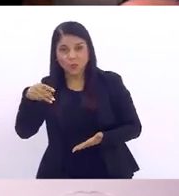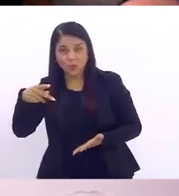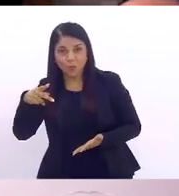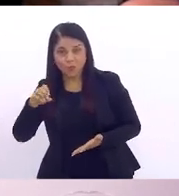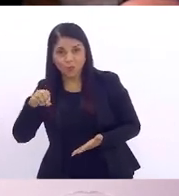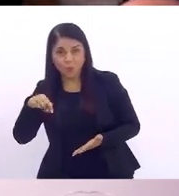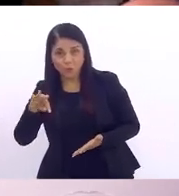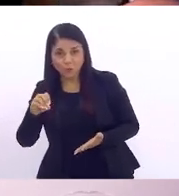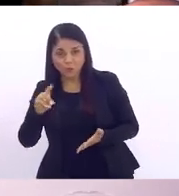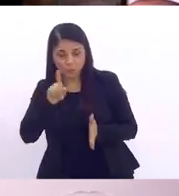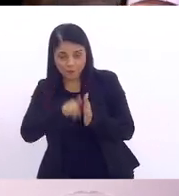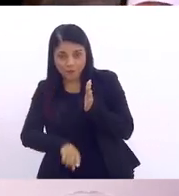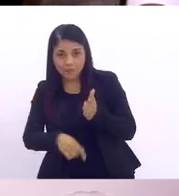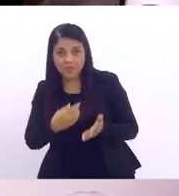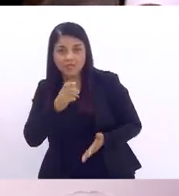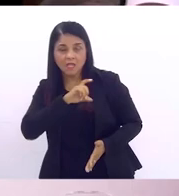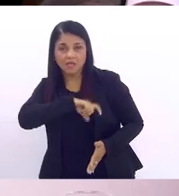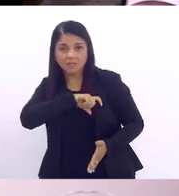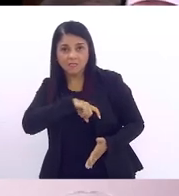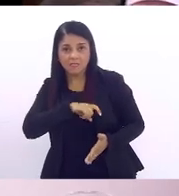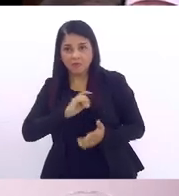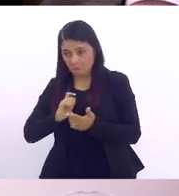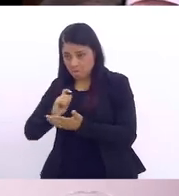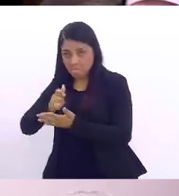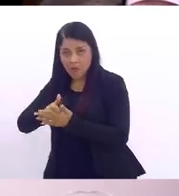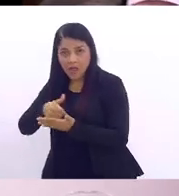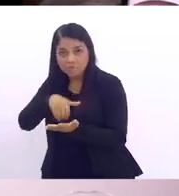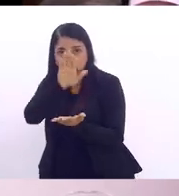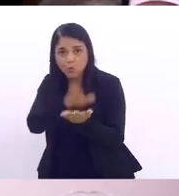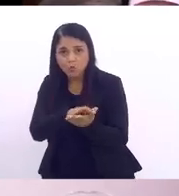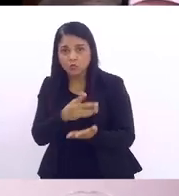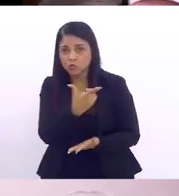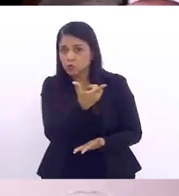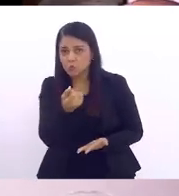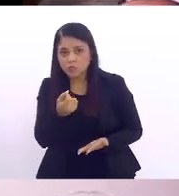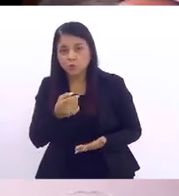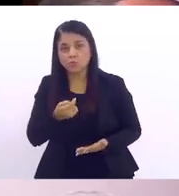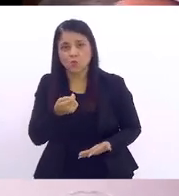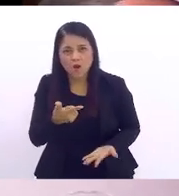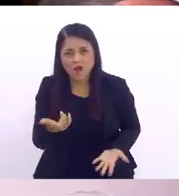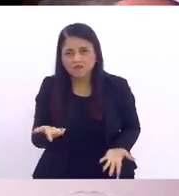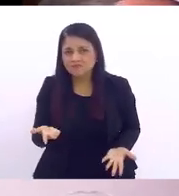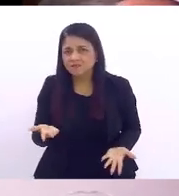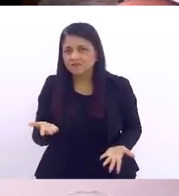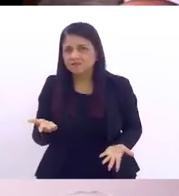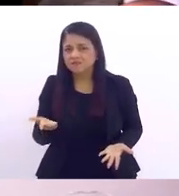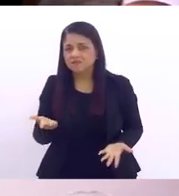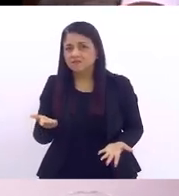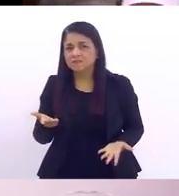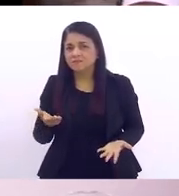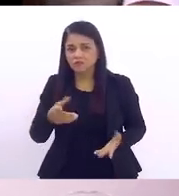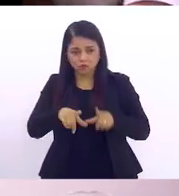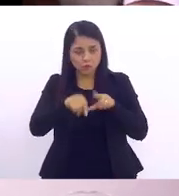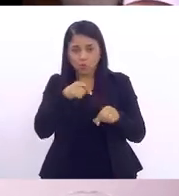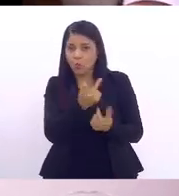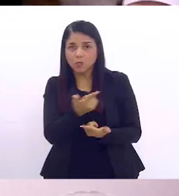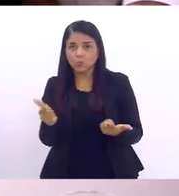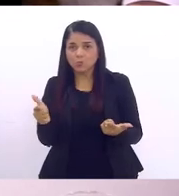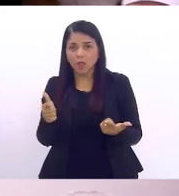quase 200 e aí sem sem escolha porque é notificação para pagamento